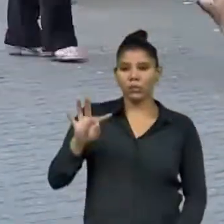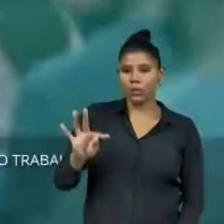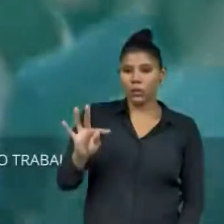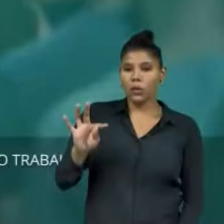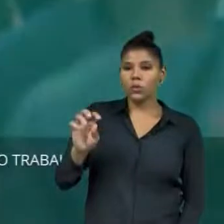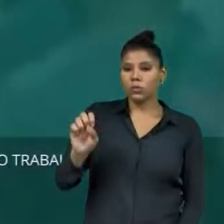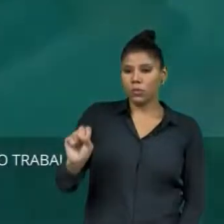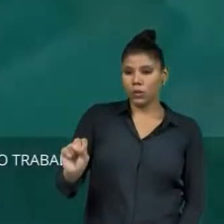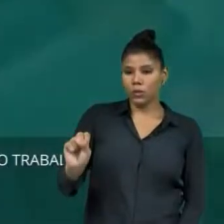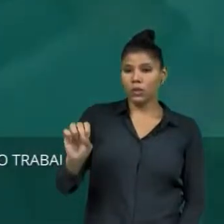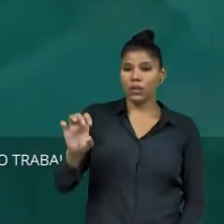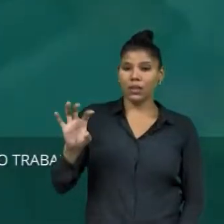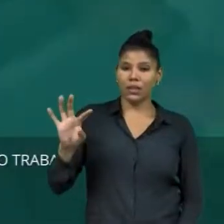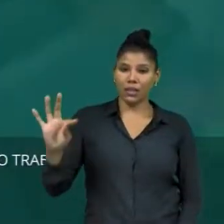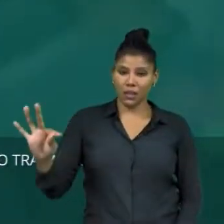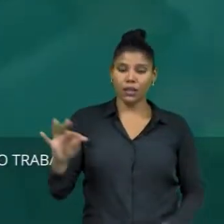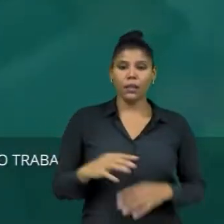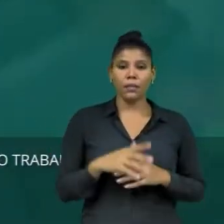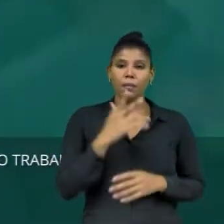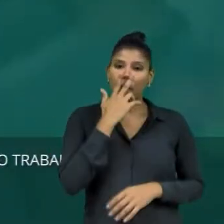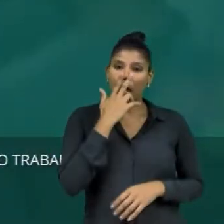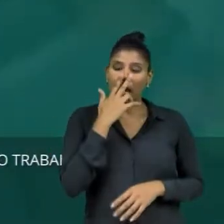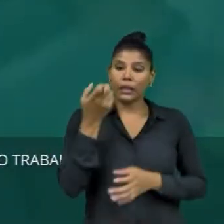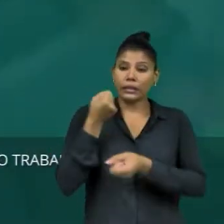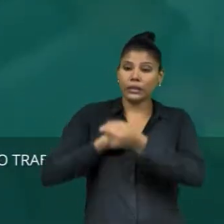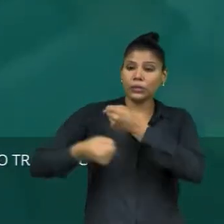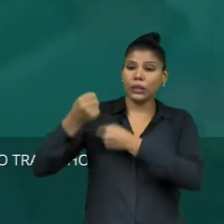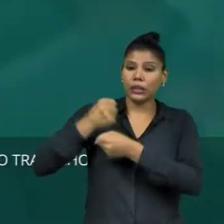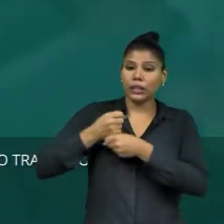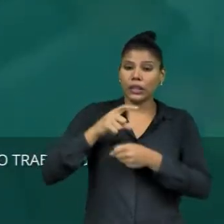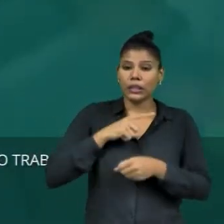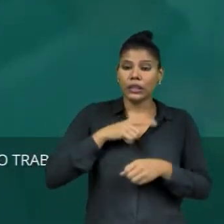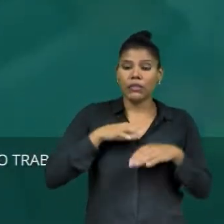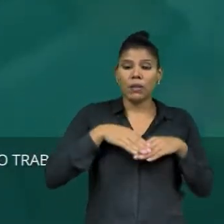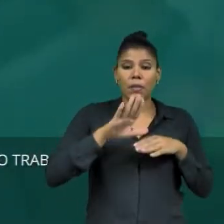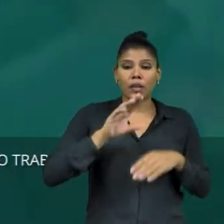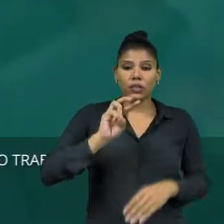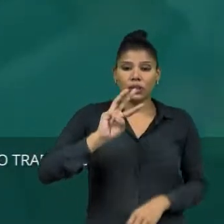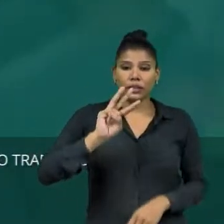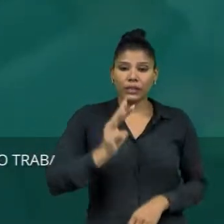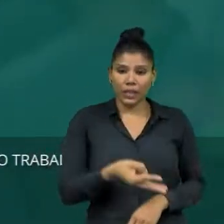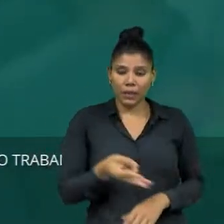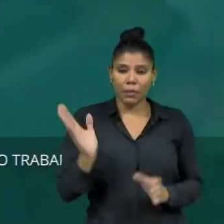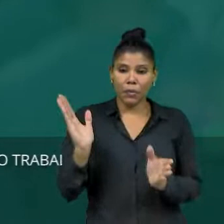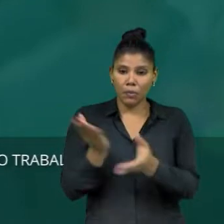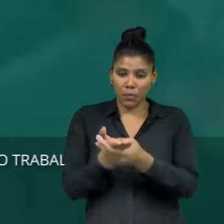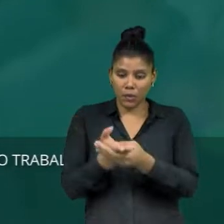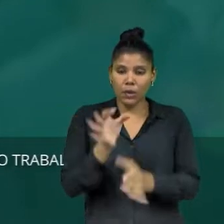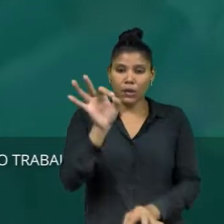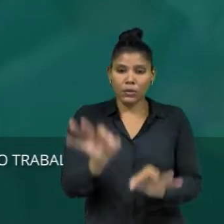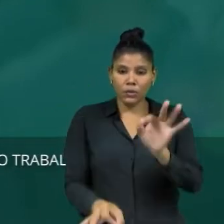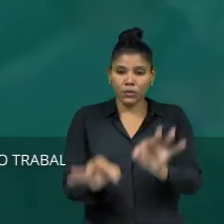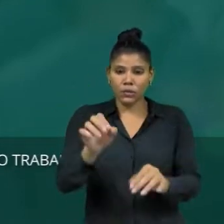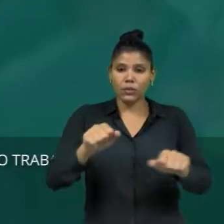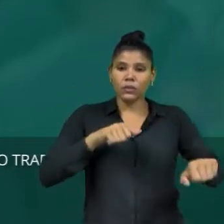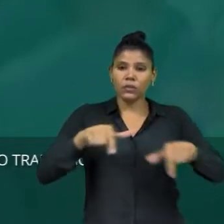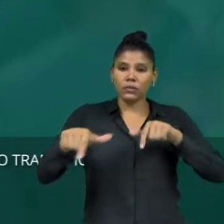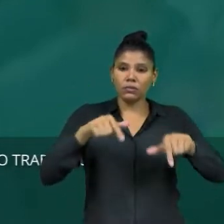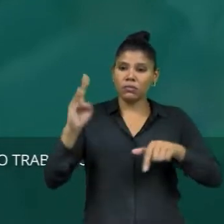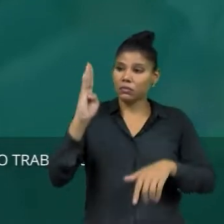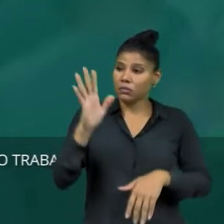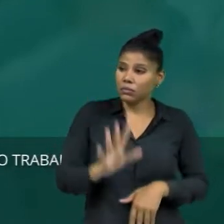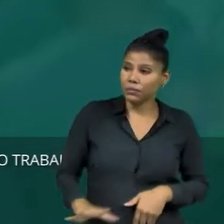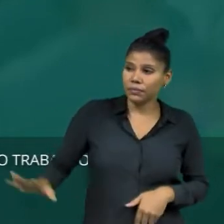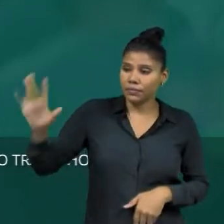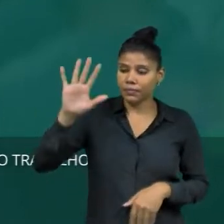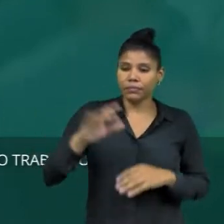ano passado foram registradas mais de 3 mil ações de assédio sexual na Justiça do Trabalho de todo o país. Uma